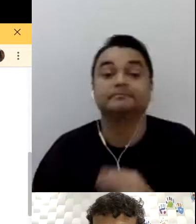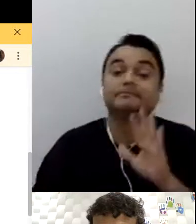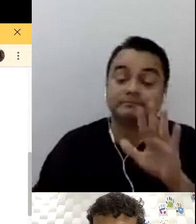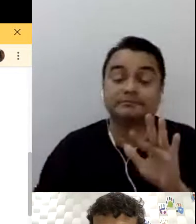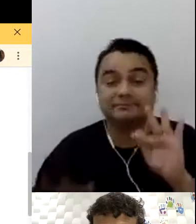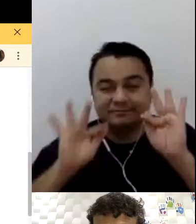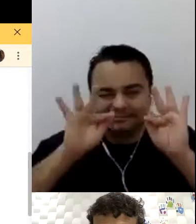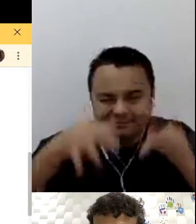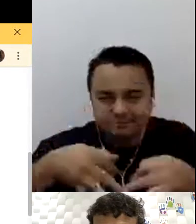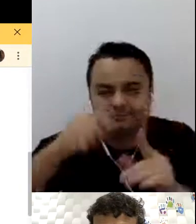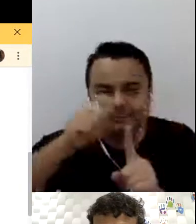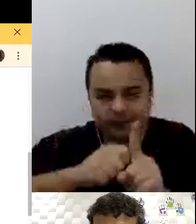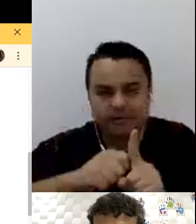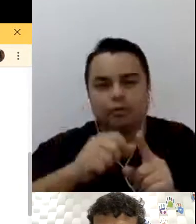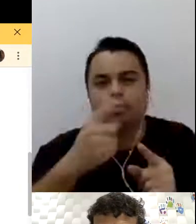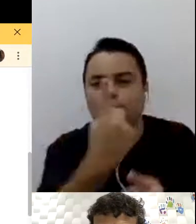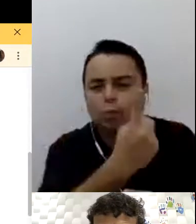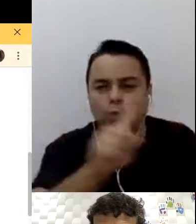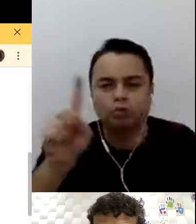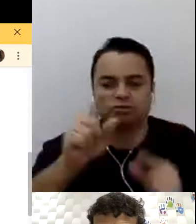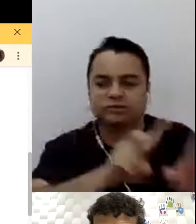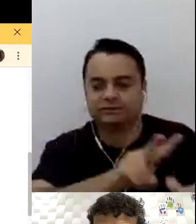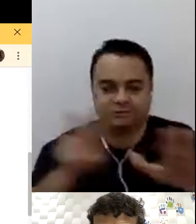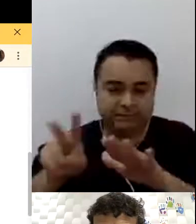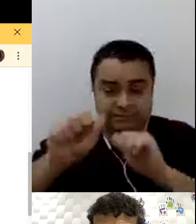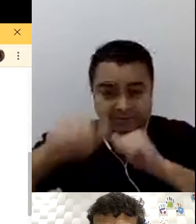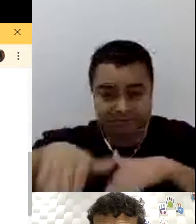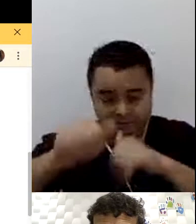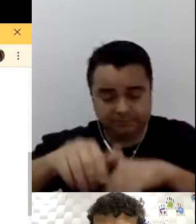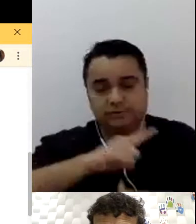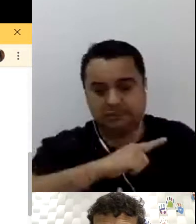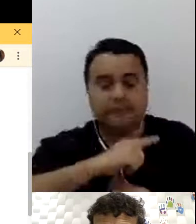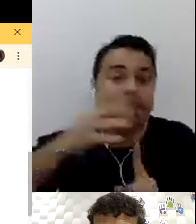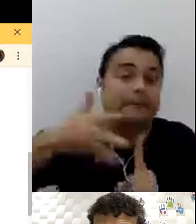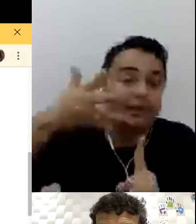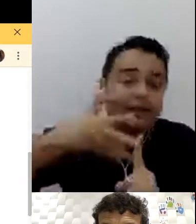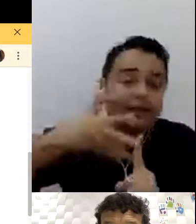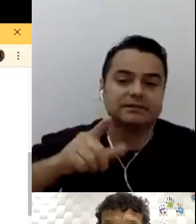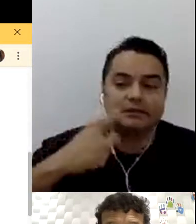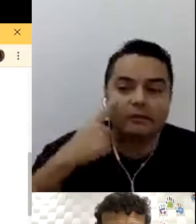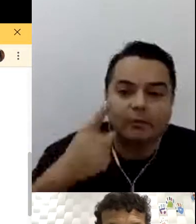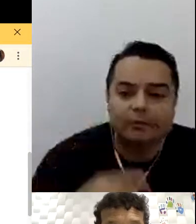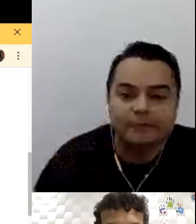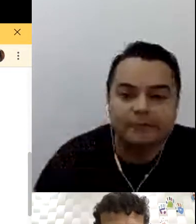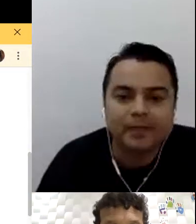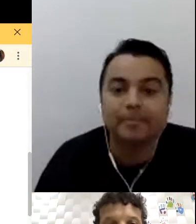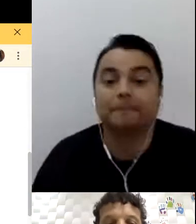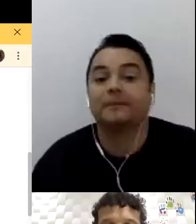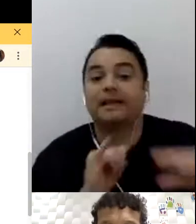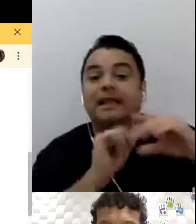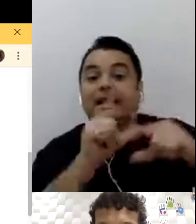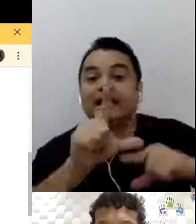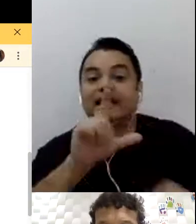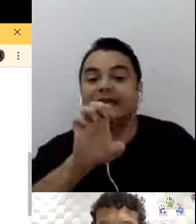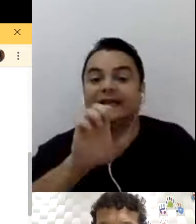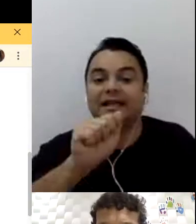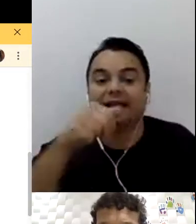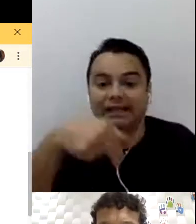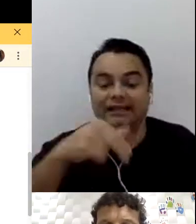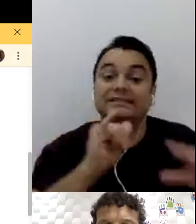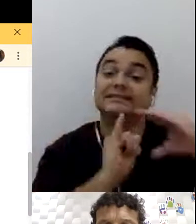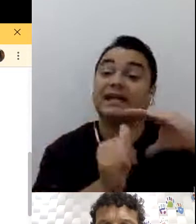na última semana aqui de setembro, a gente tem uma palestra sobre Lean Startup, que o time de inovação e negócios